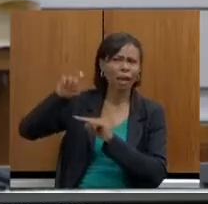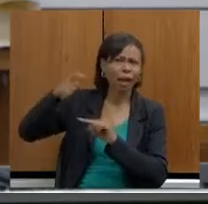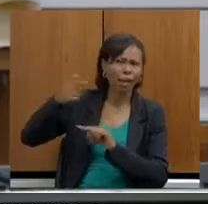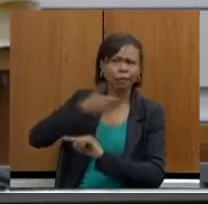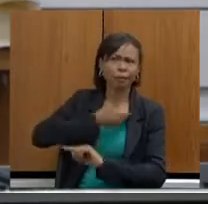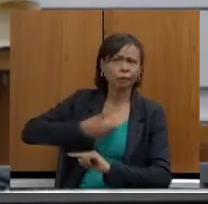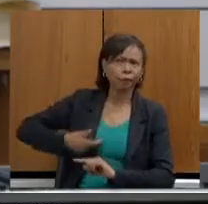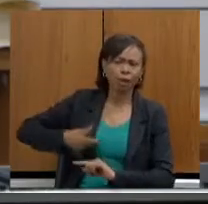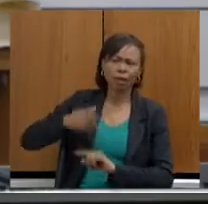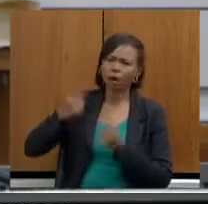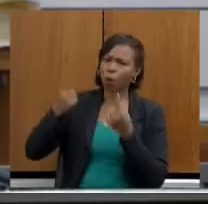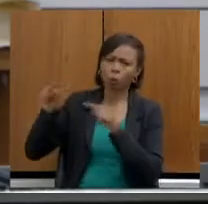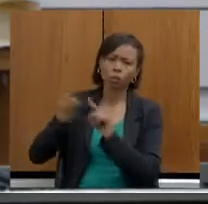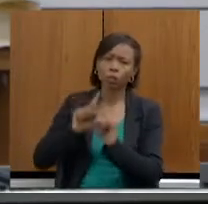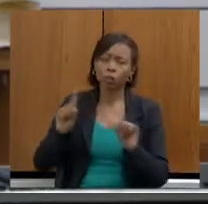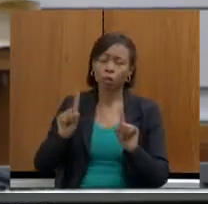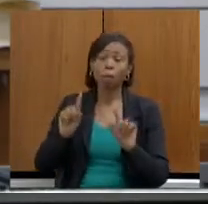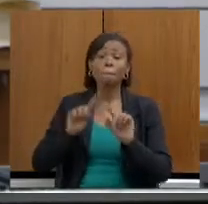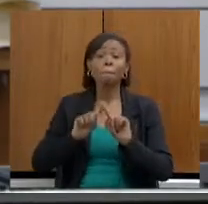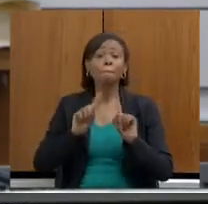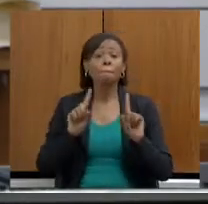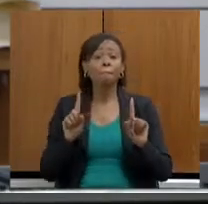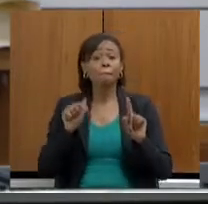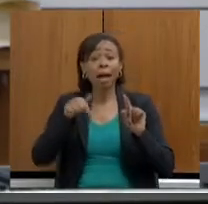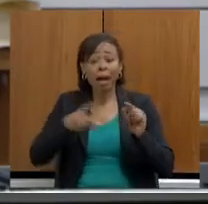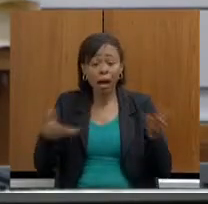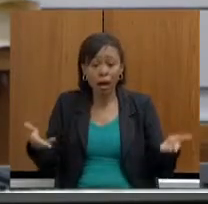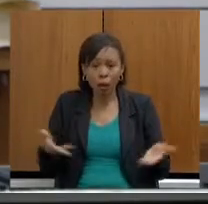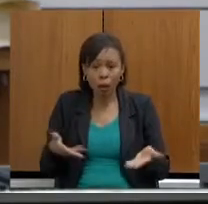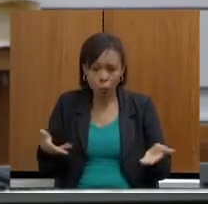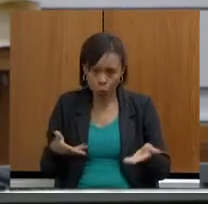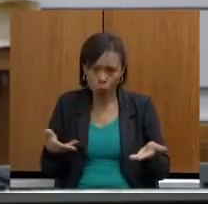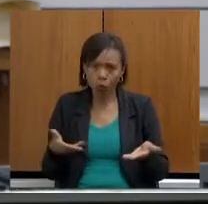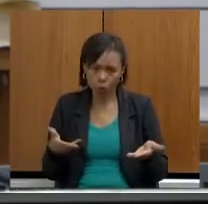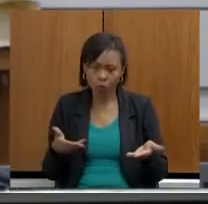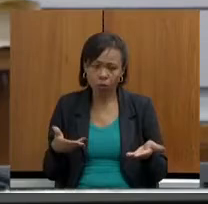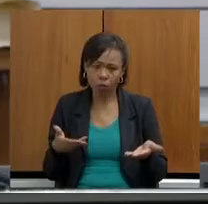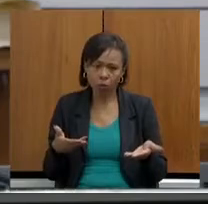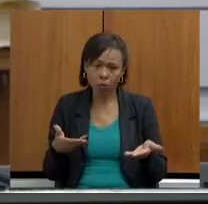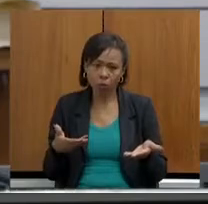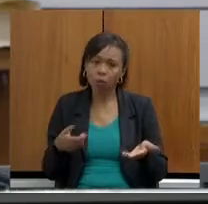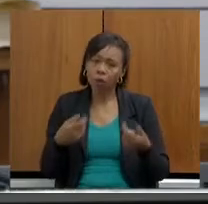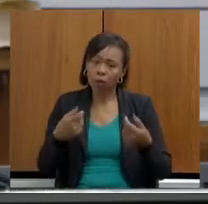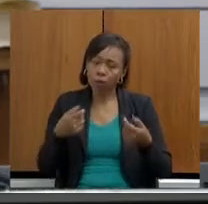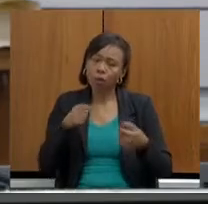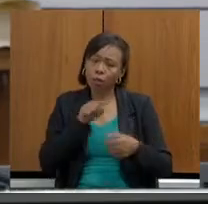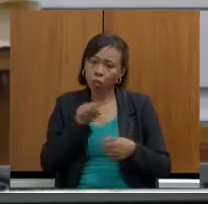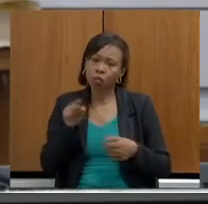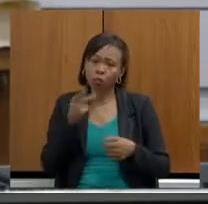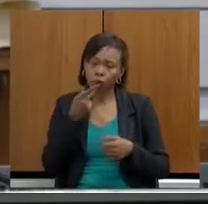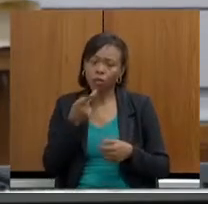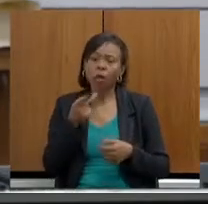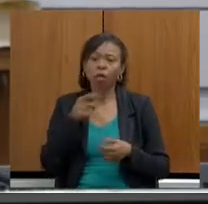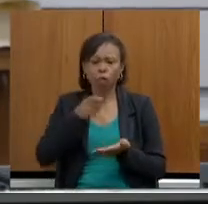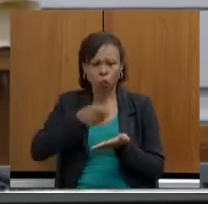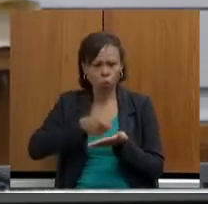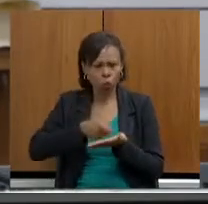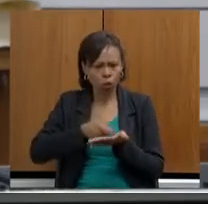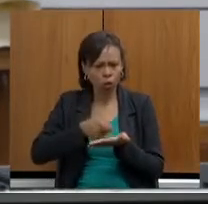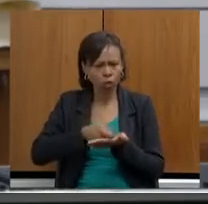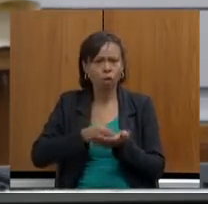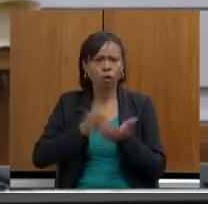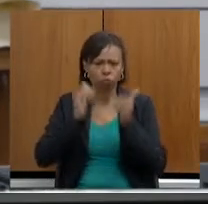agora eu tenho a favor do que está agora né que tem cumprido suas obrigações com